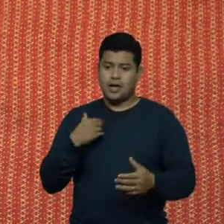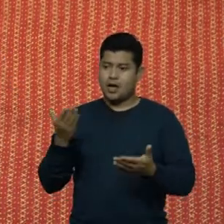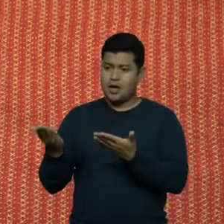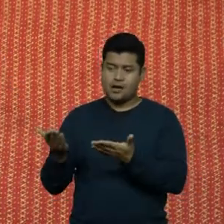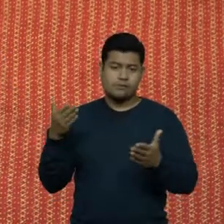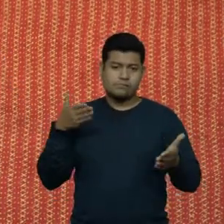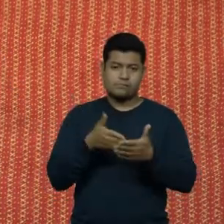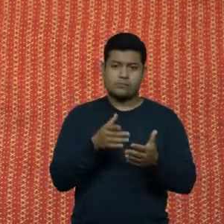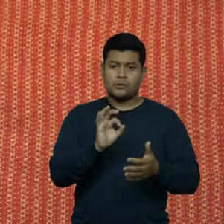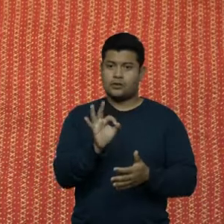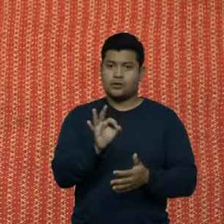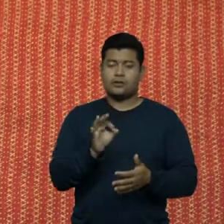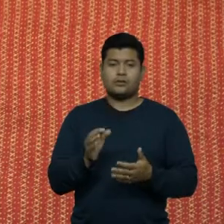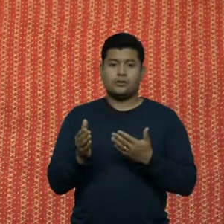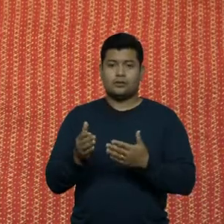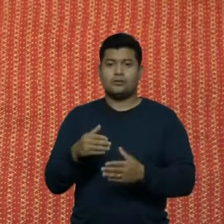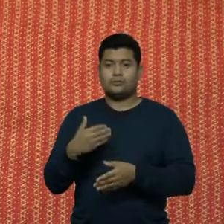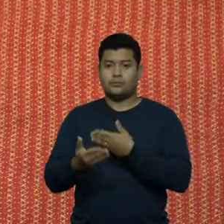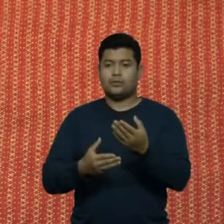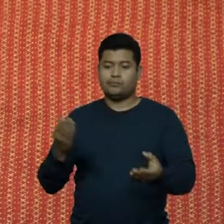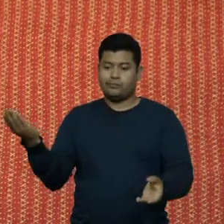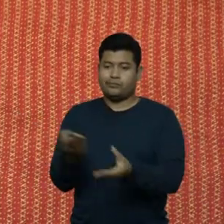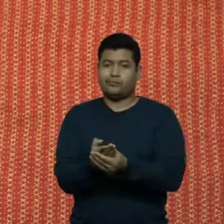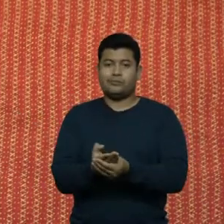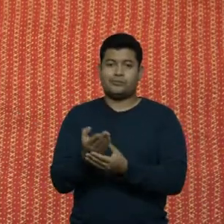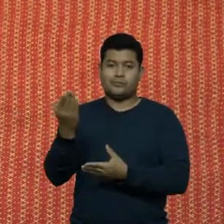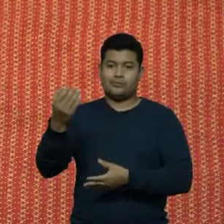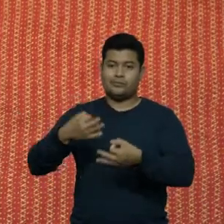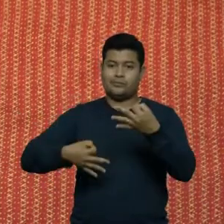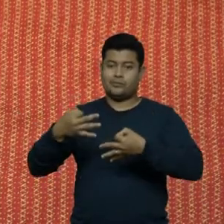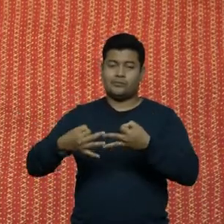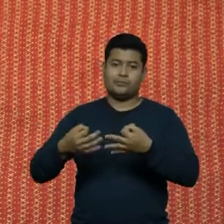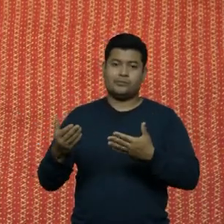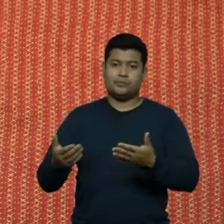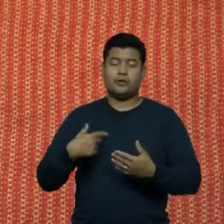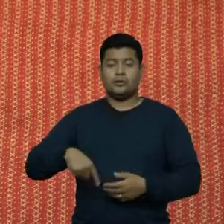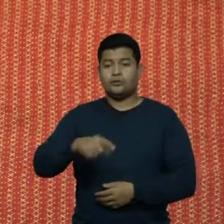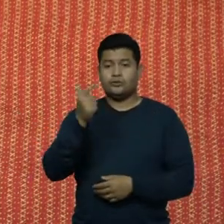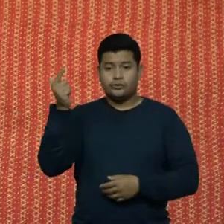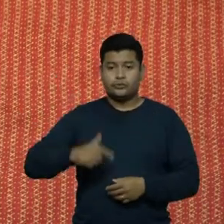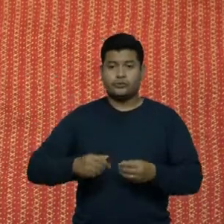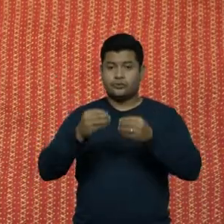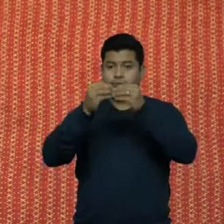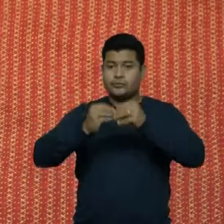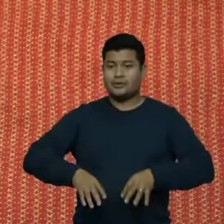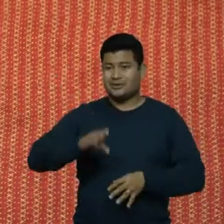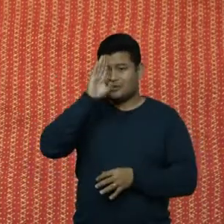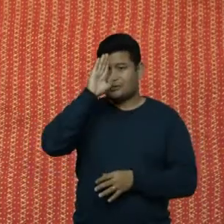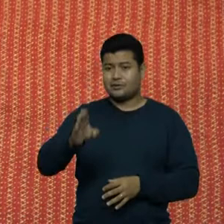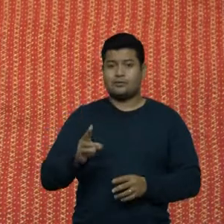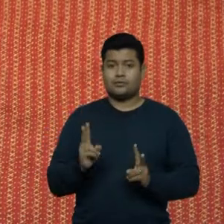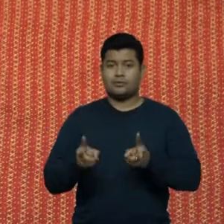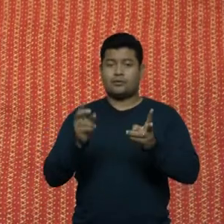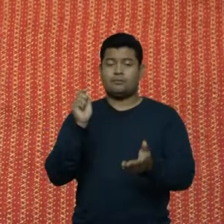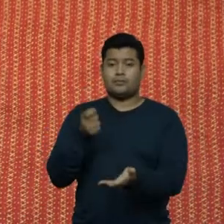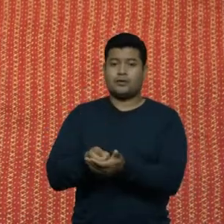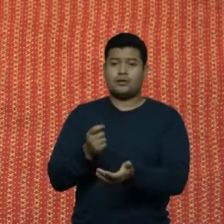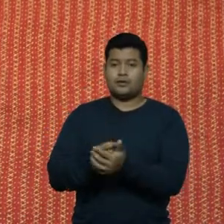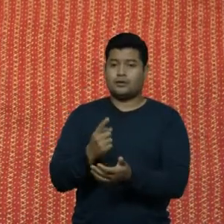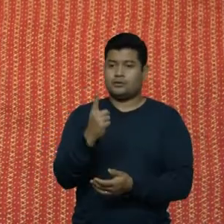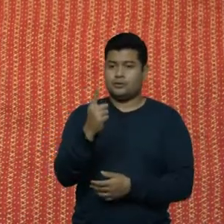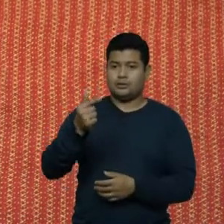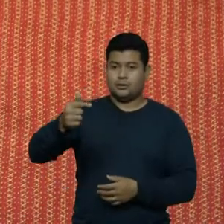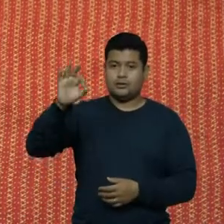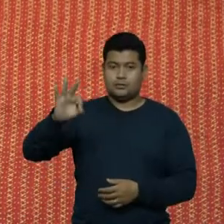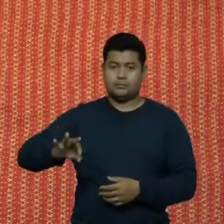EA existo vieram acontecer aí nós vamos prejudicar os catarinenses de forma direta continuando pagando Leite a dezessete